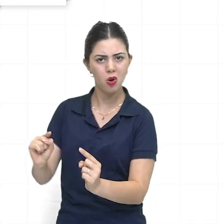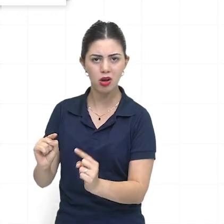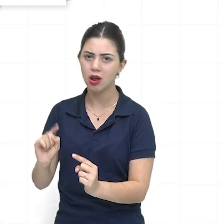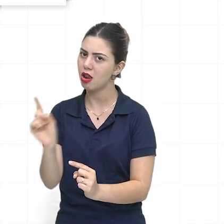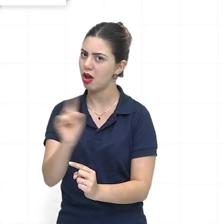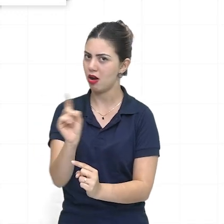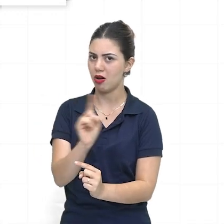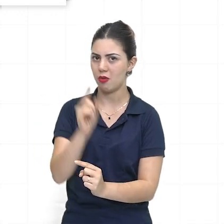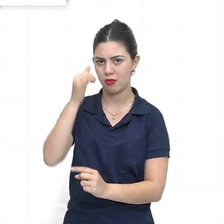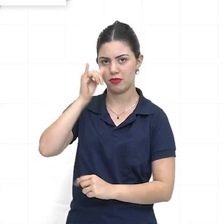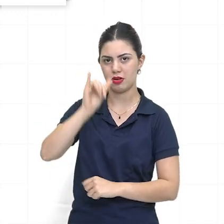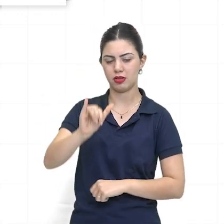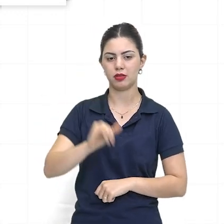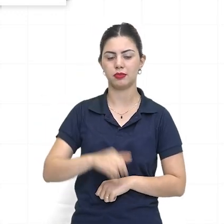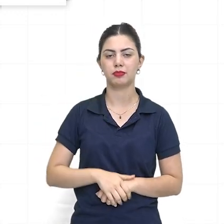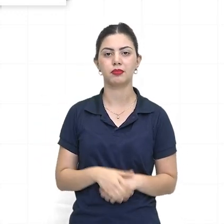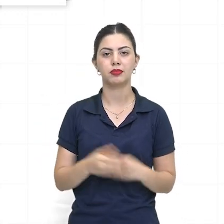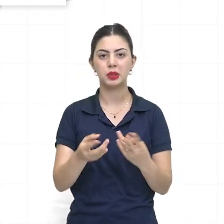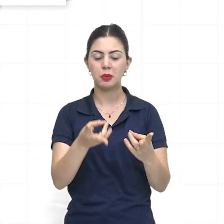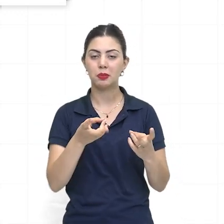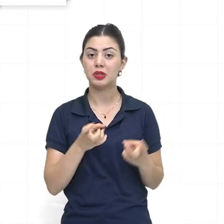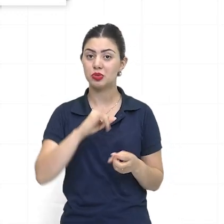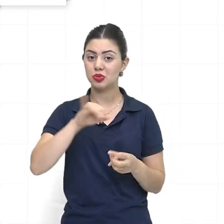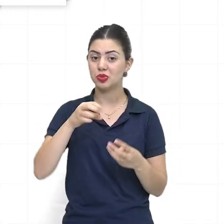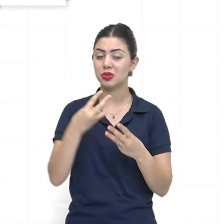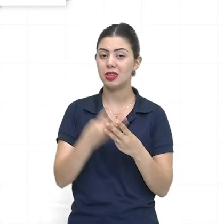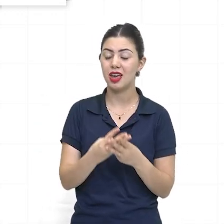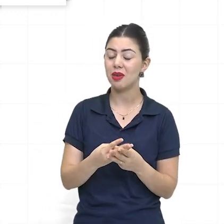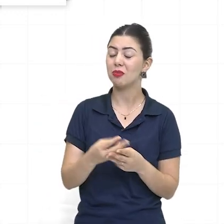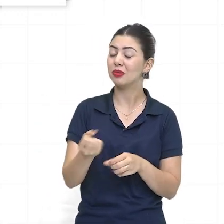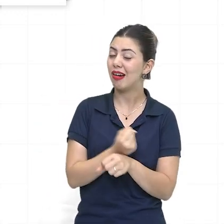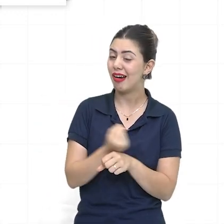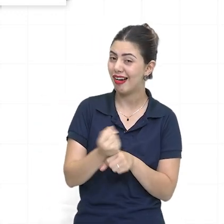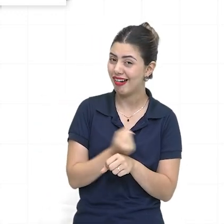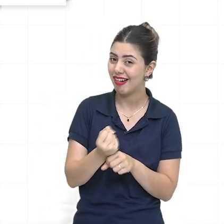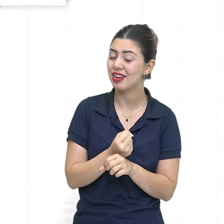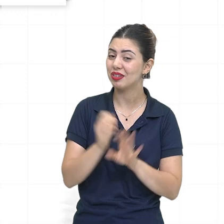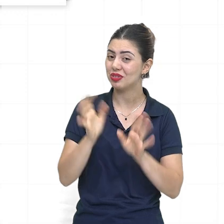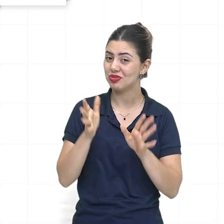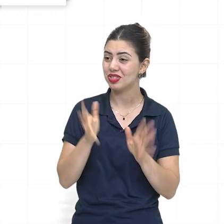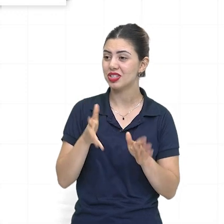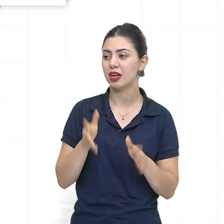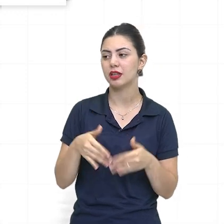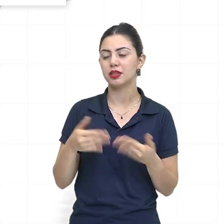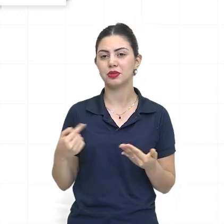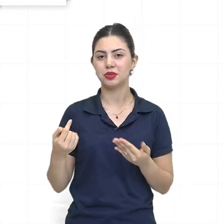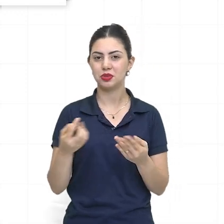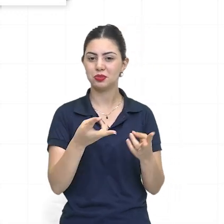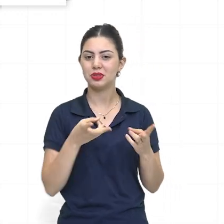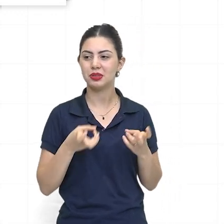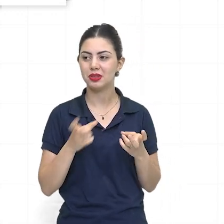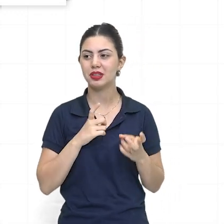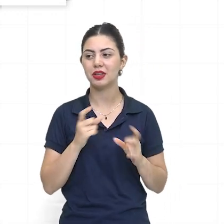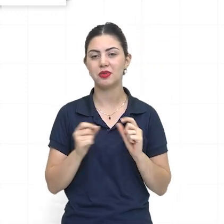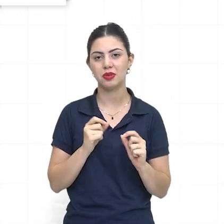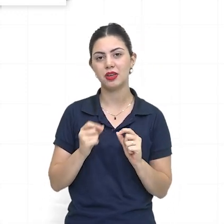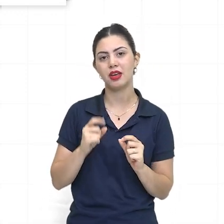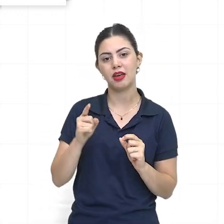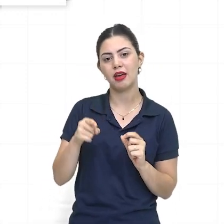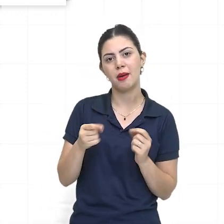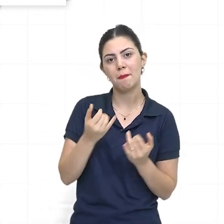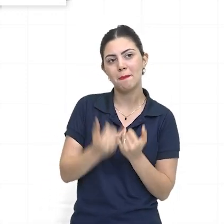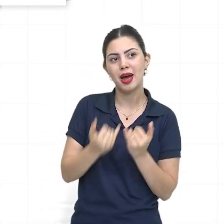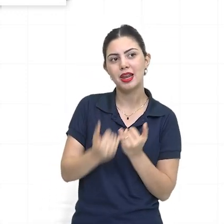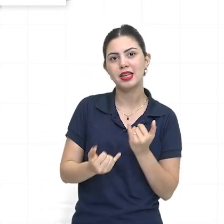Isso, olha só, o judaísmo é tão antigo quanto o hinduísmo. E nós vimos há pouco uma mensagem muito parecida no hinduísmo, né?